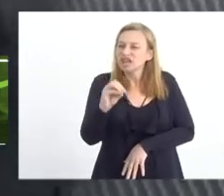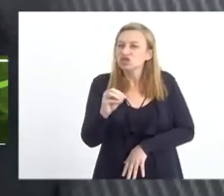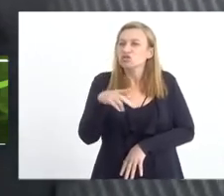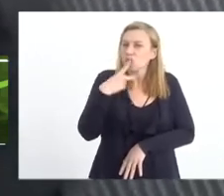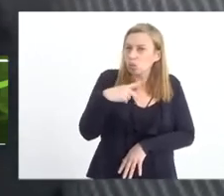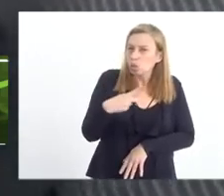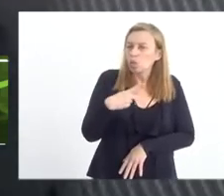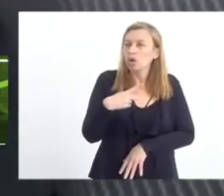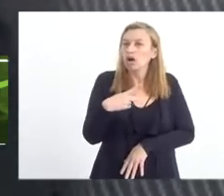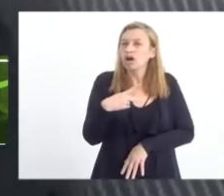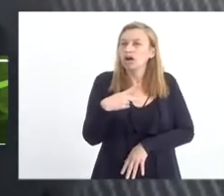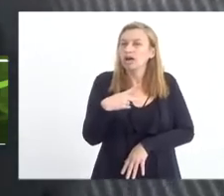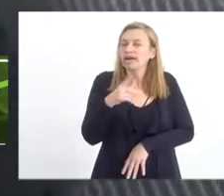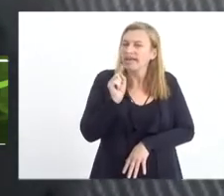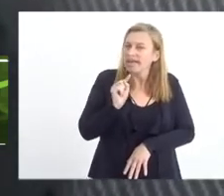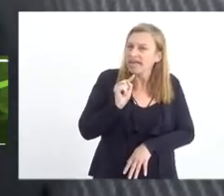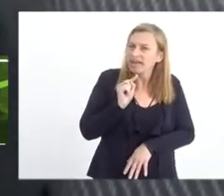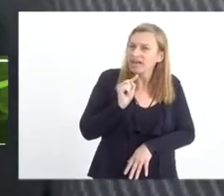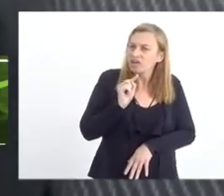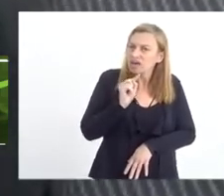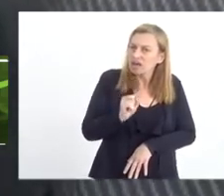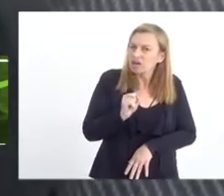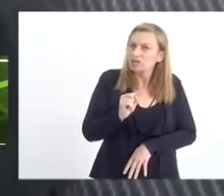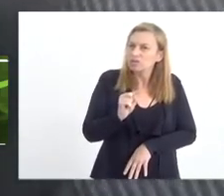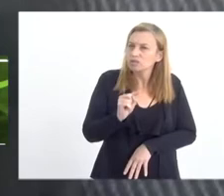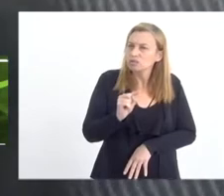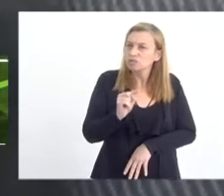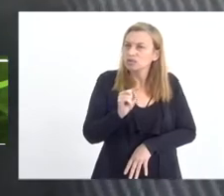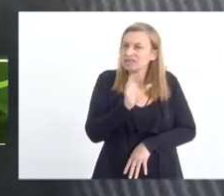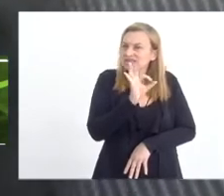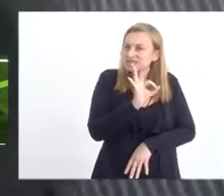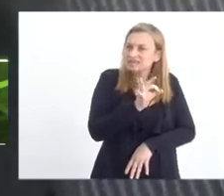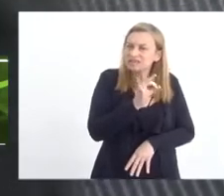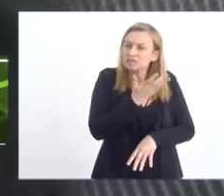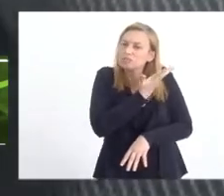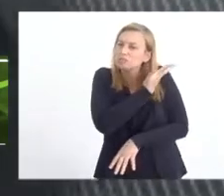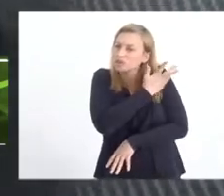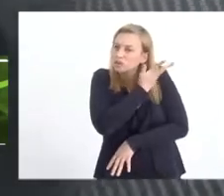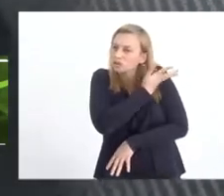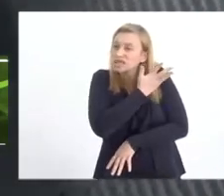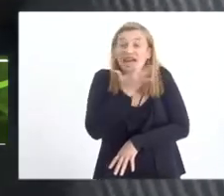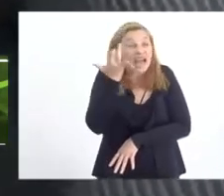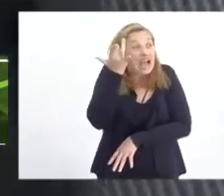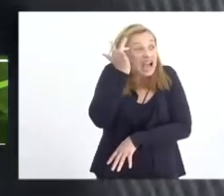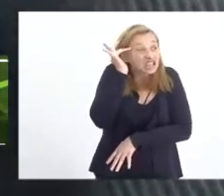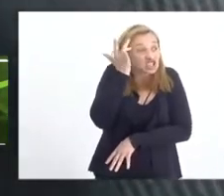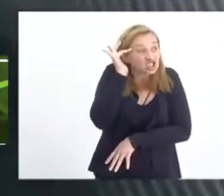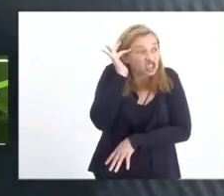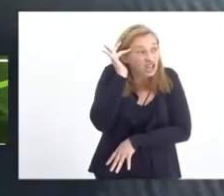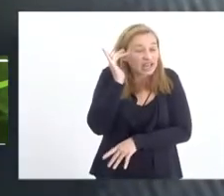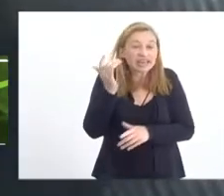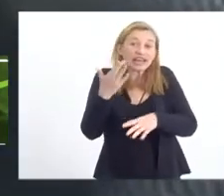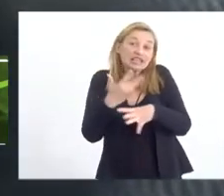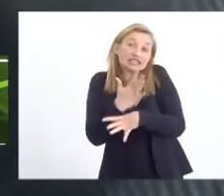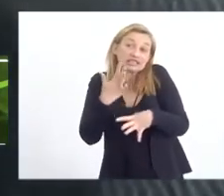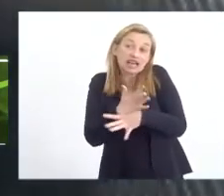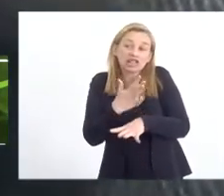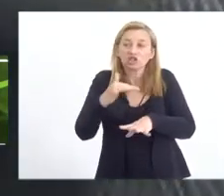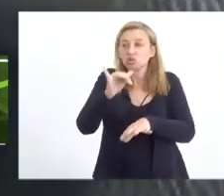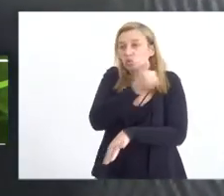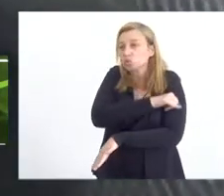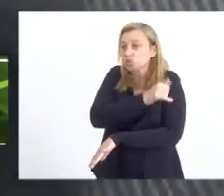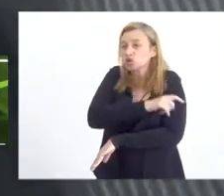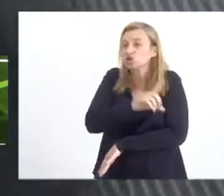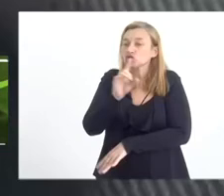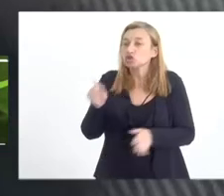que essa é uma afirmação preconceituosa de achar que a cidade do Rio de Janeiro é a